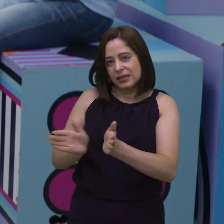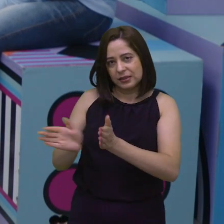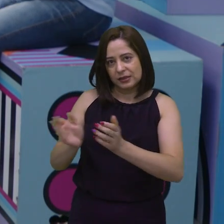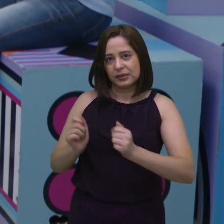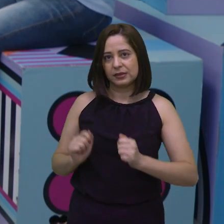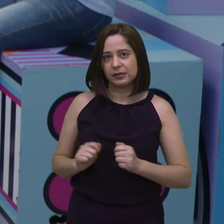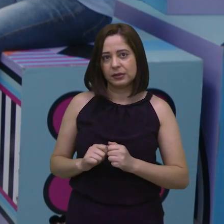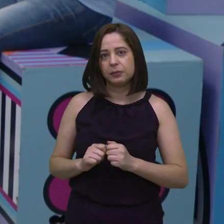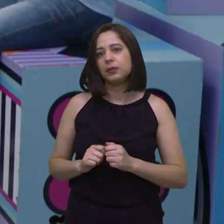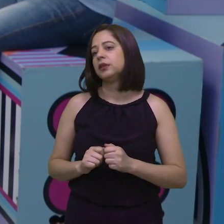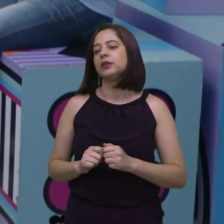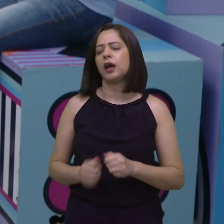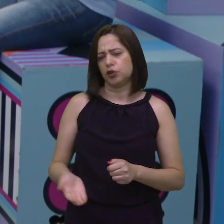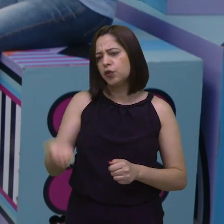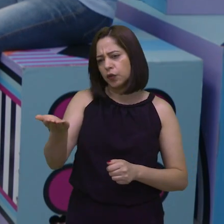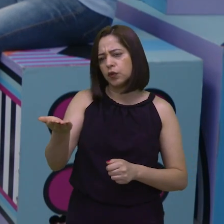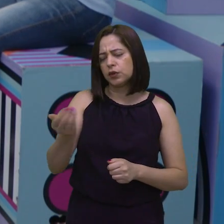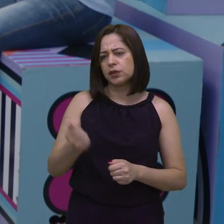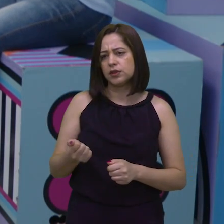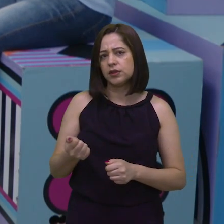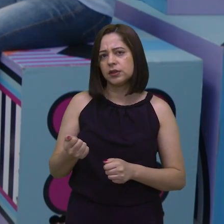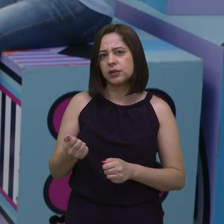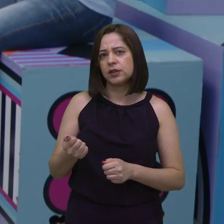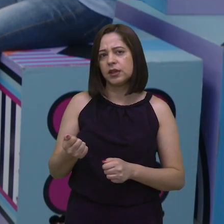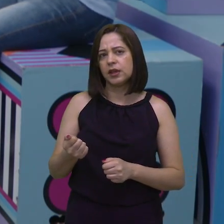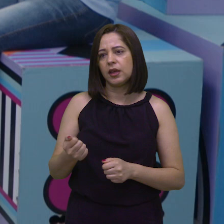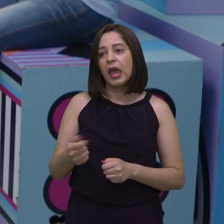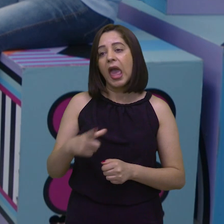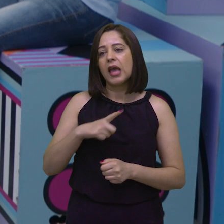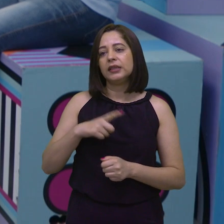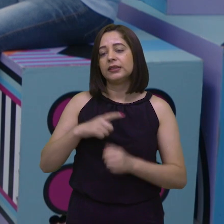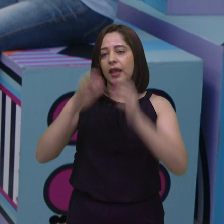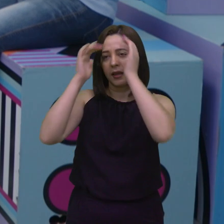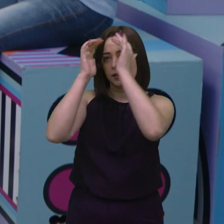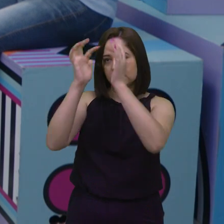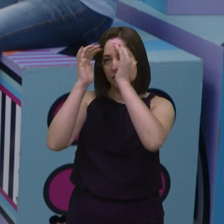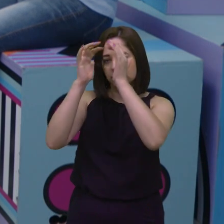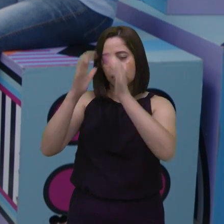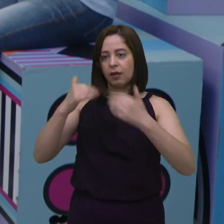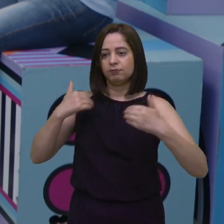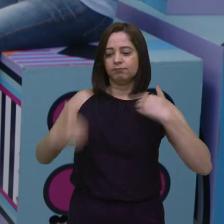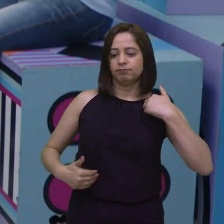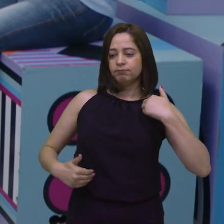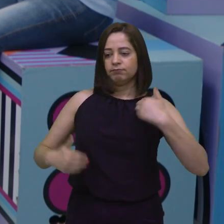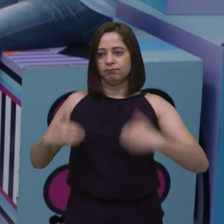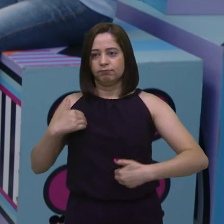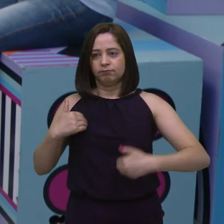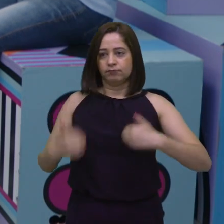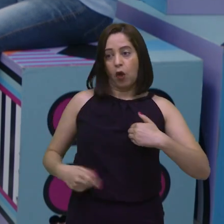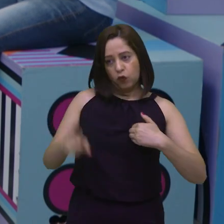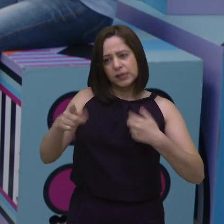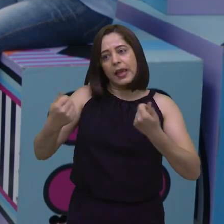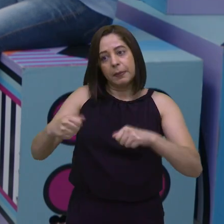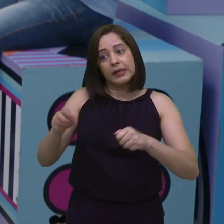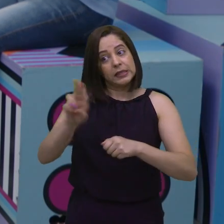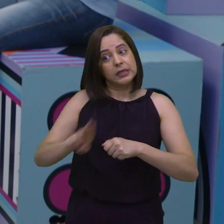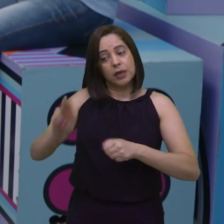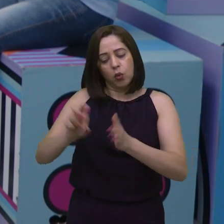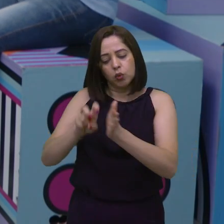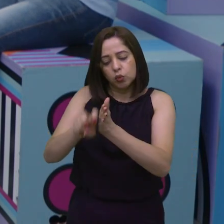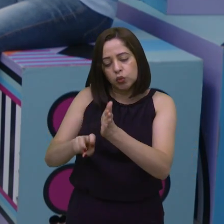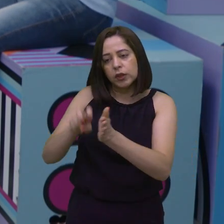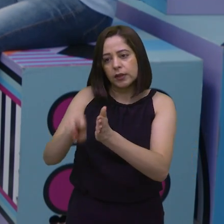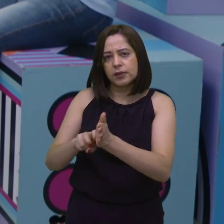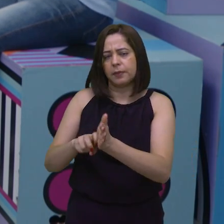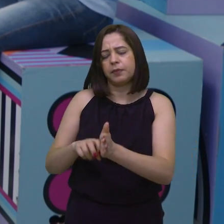acessibilidade, levando em conta o teu caso, por exemplo, né, seu diagnóstico de paralisia cerebral, então Sim. Você faz o uso da cadeira e isso se